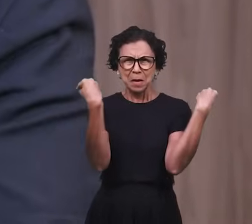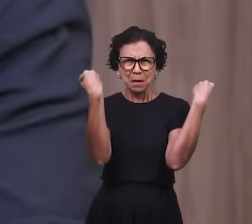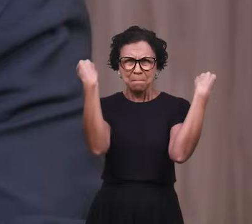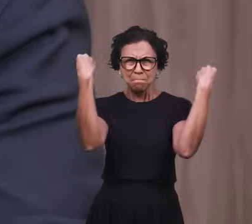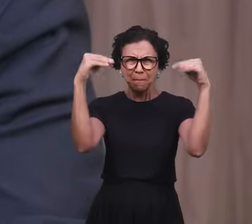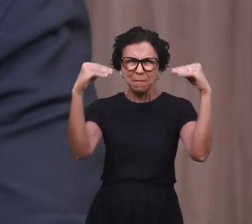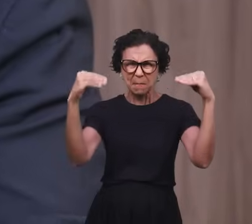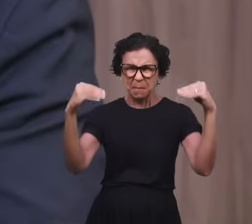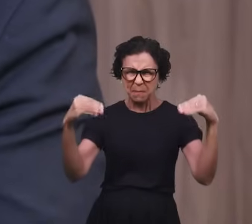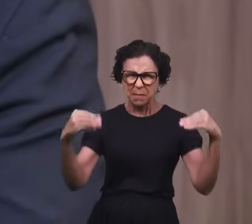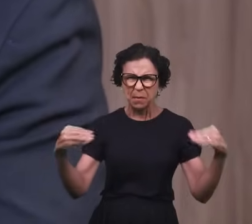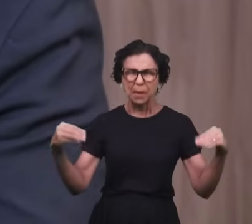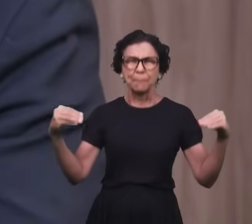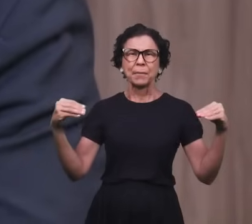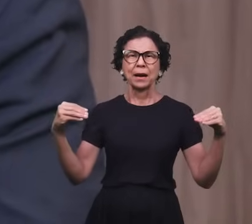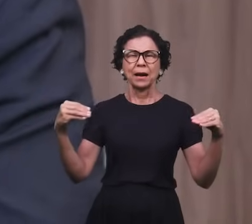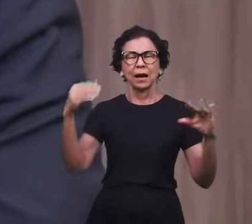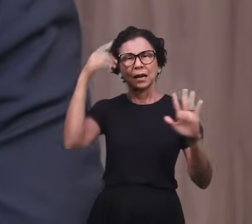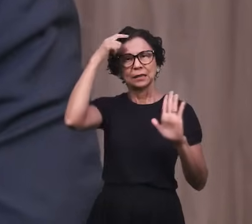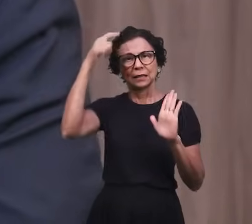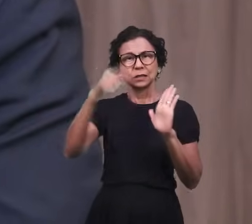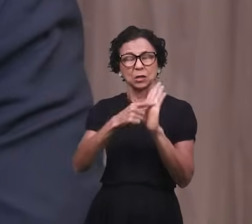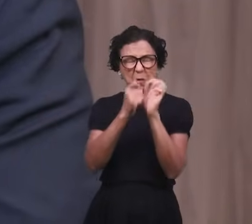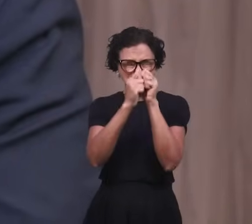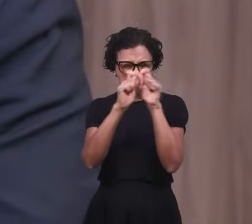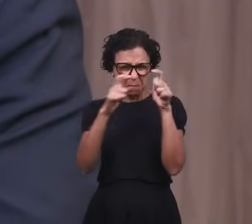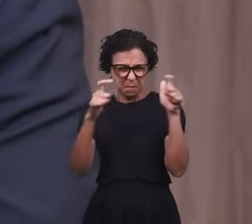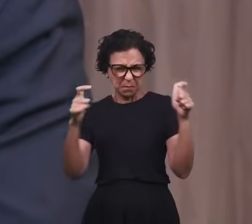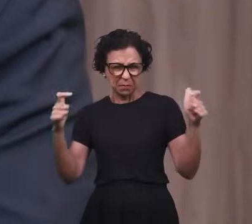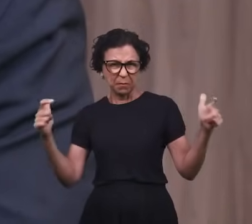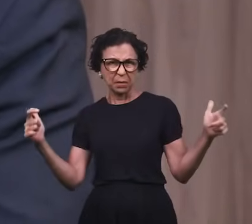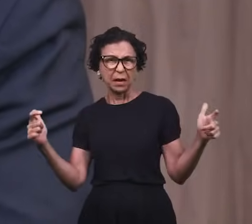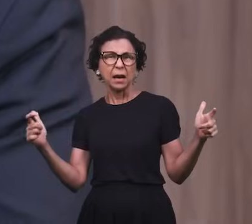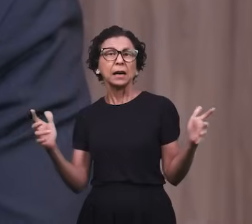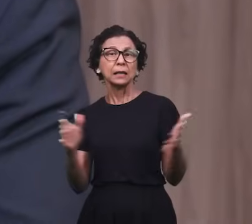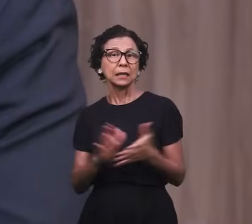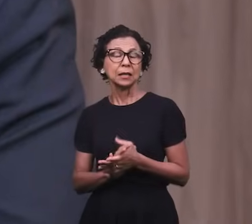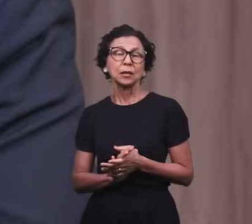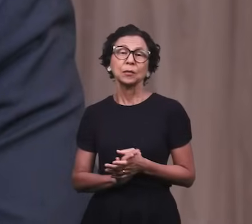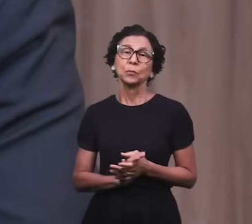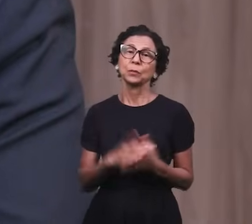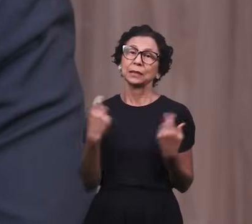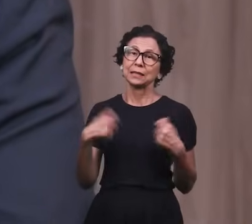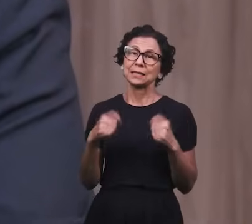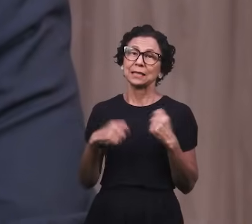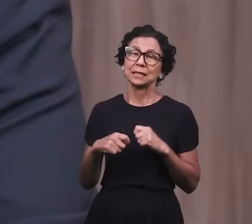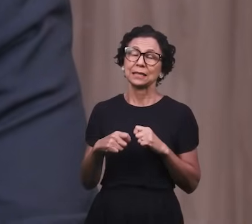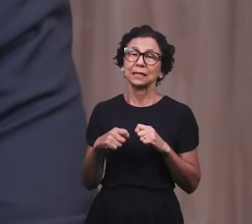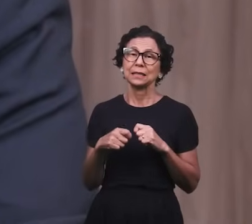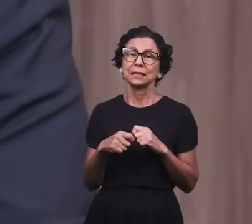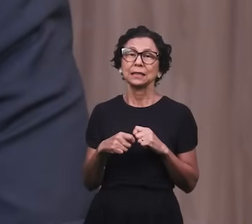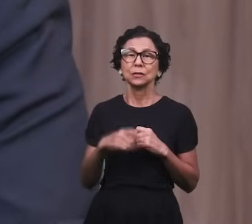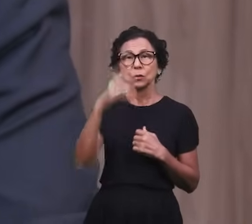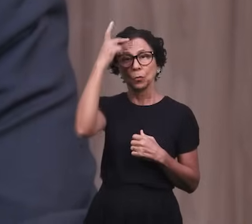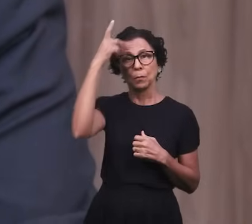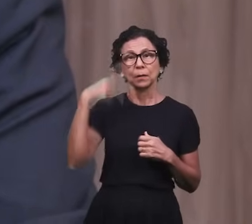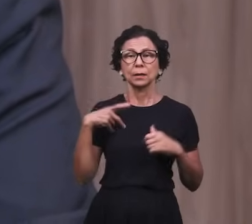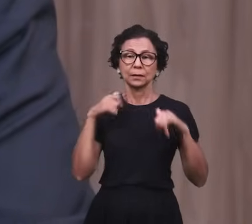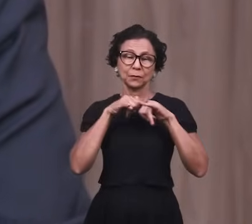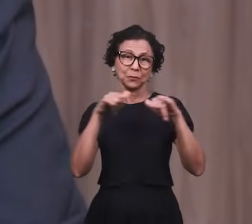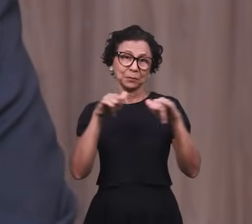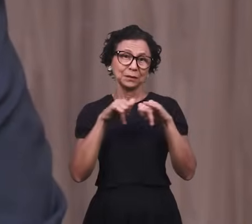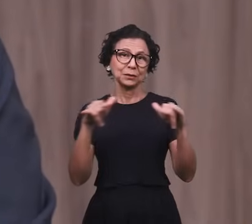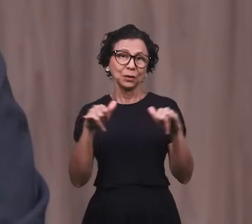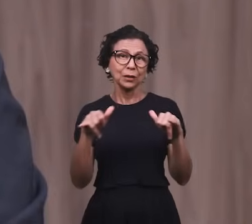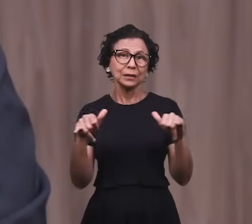aumentou bastante, e isso é o que alimenta a inteligência artificial, que é aquilo que o ser humano produz, de